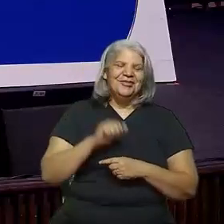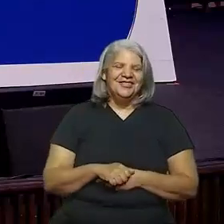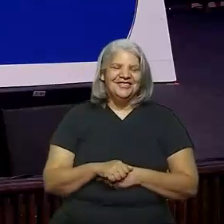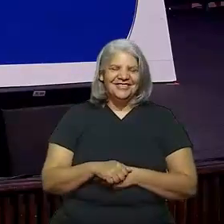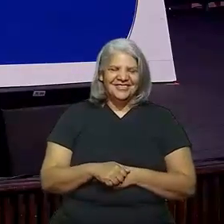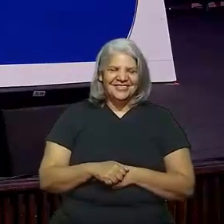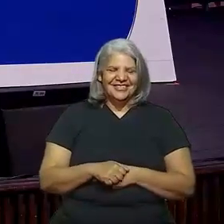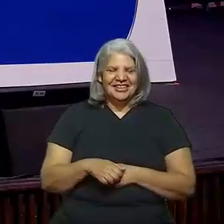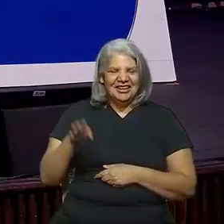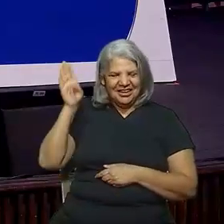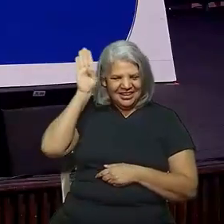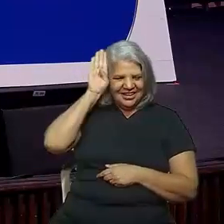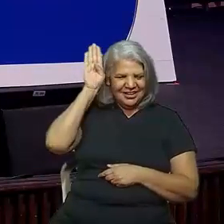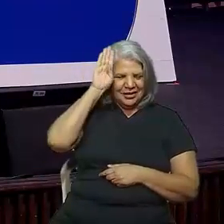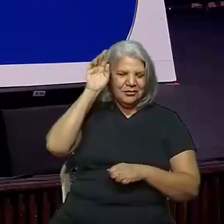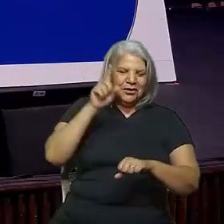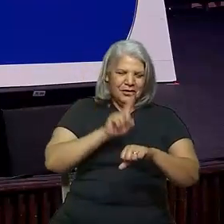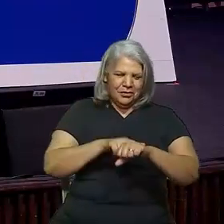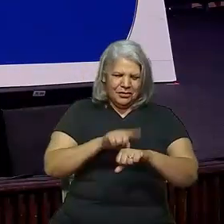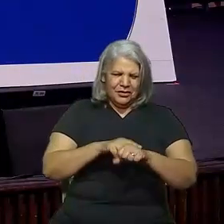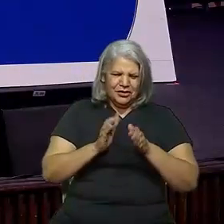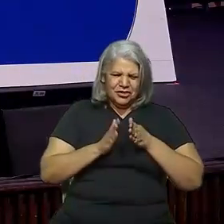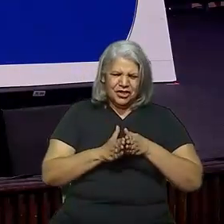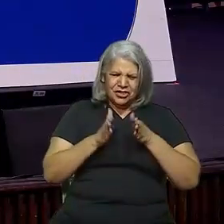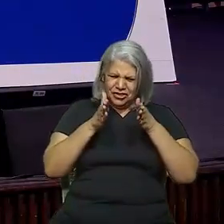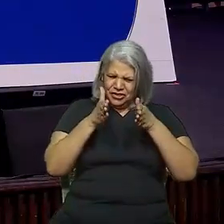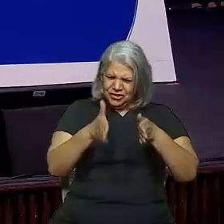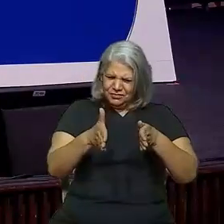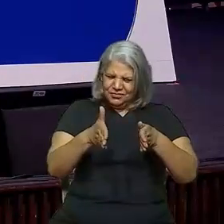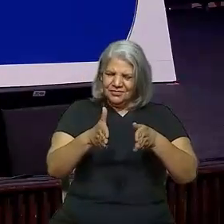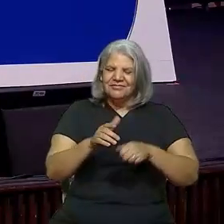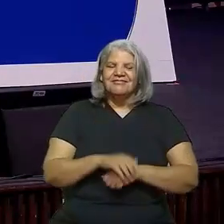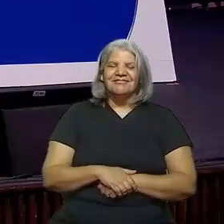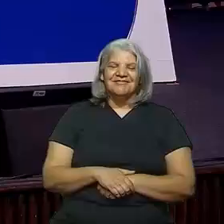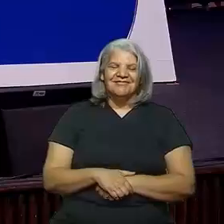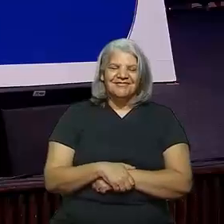Não, mas a academia cumpre horários rigorosamente.